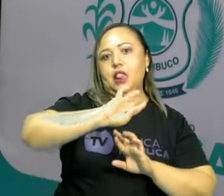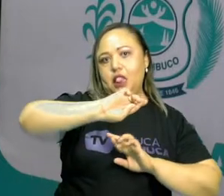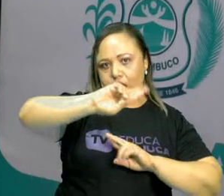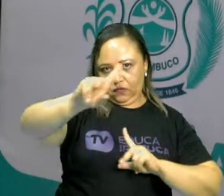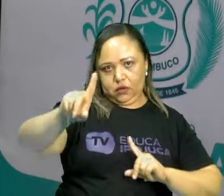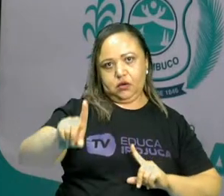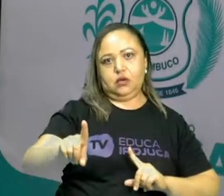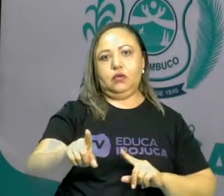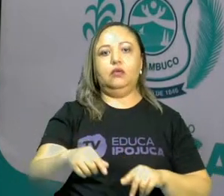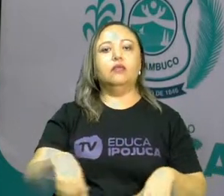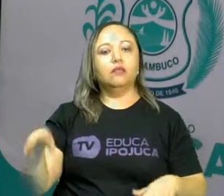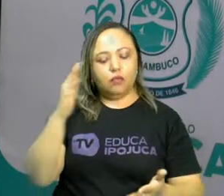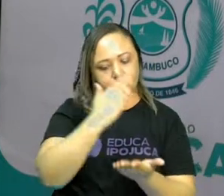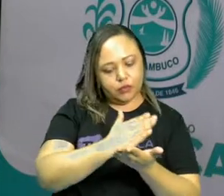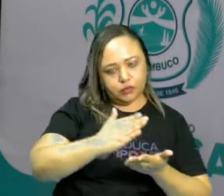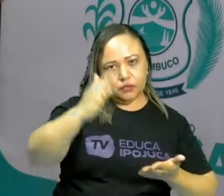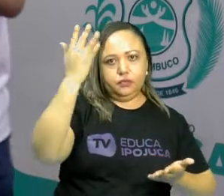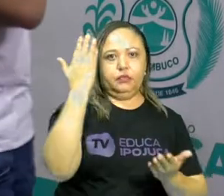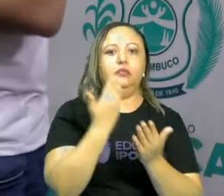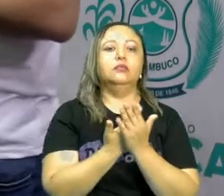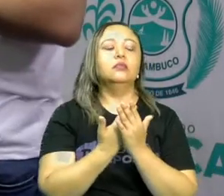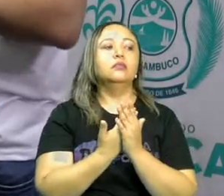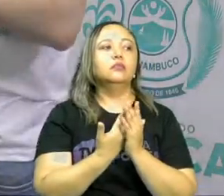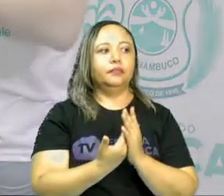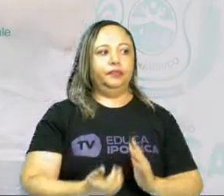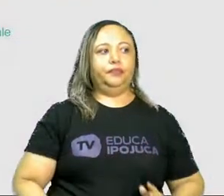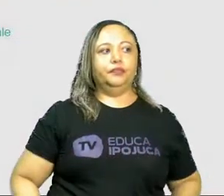a aula? Vamos lá então? Vamos lá.